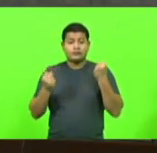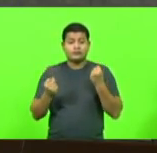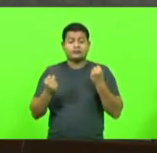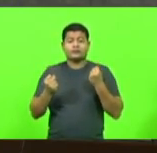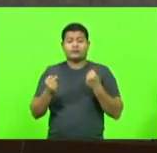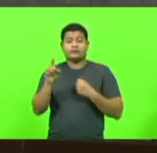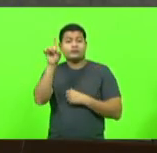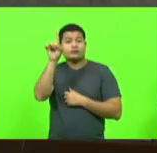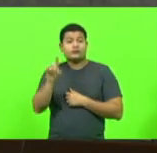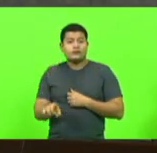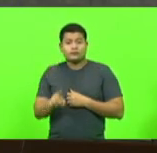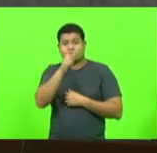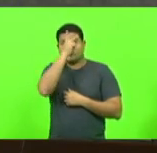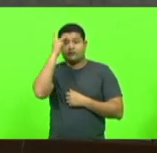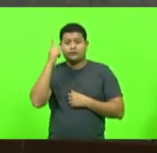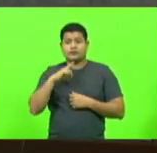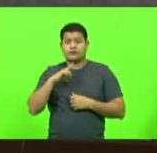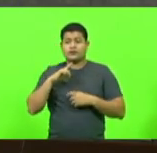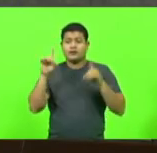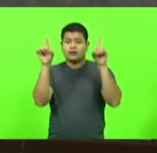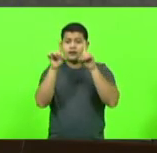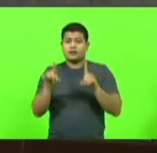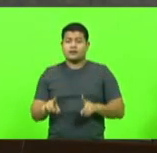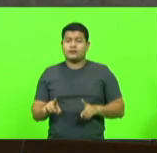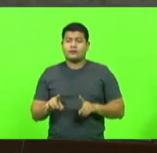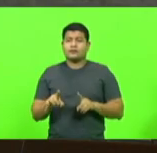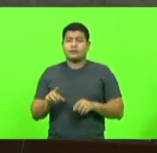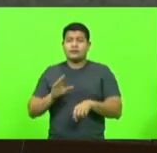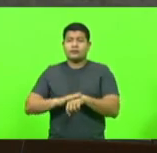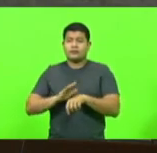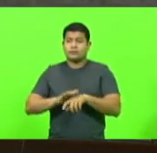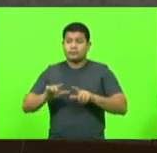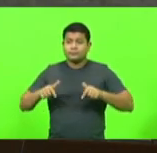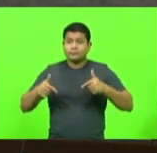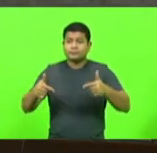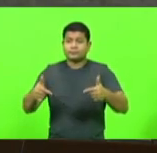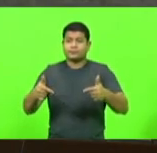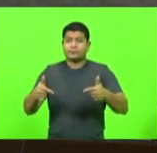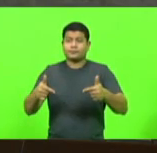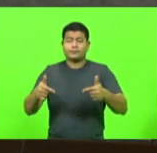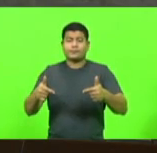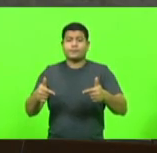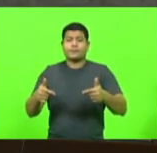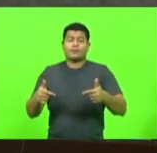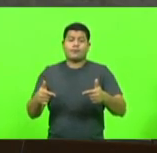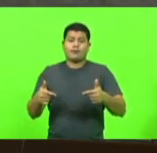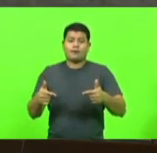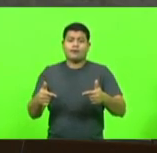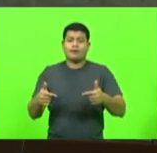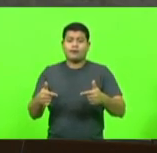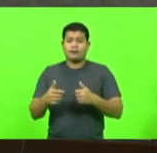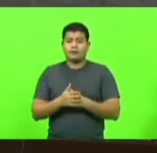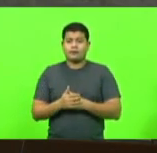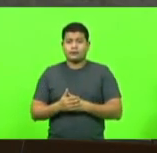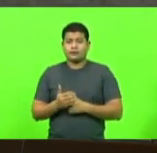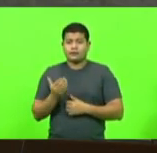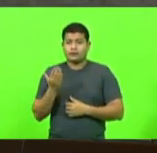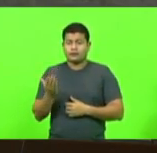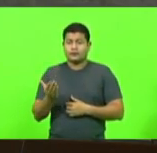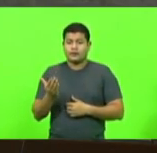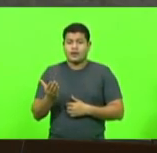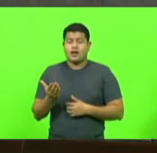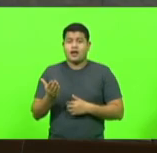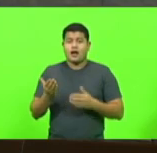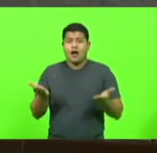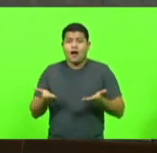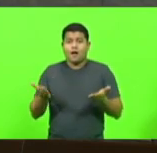com Deficiência, pela iniciativa, pela tão importante iniciativa, né, desta audiência pública, que